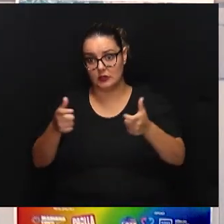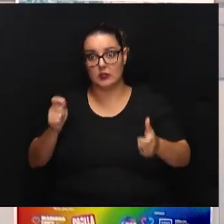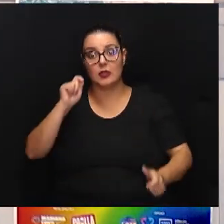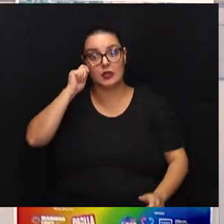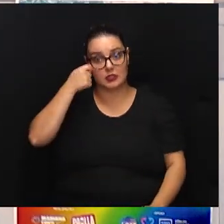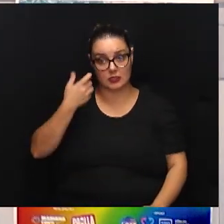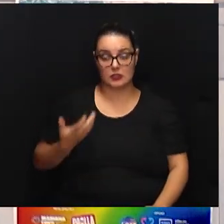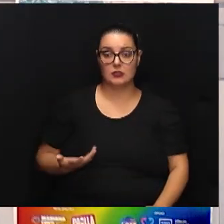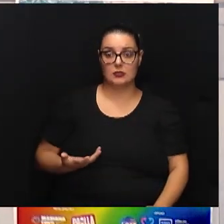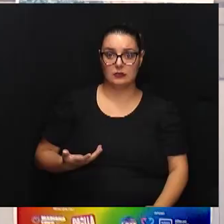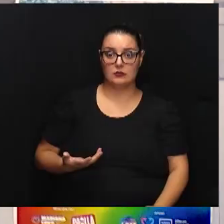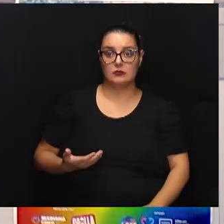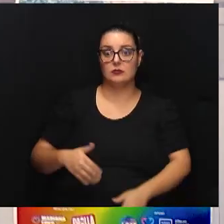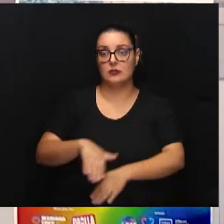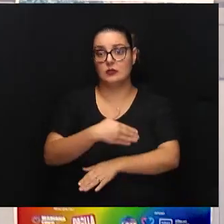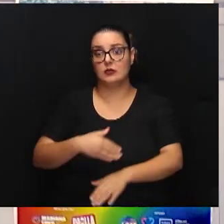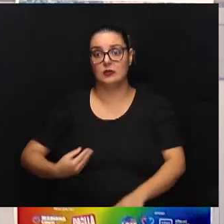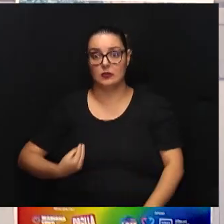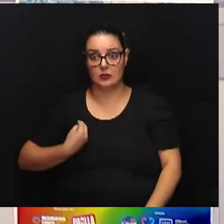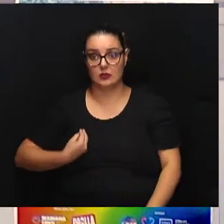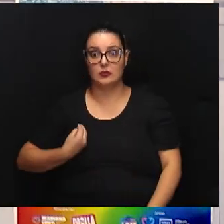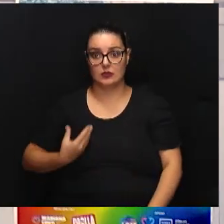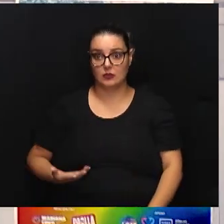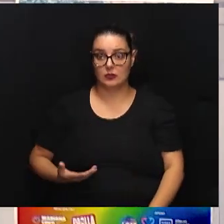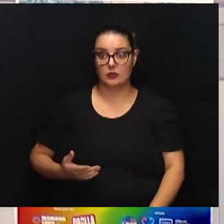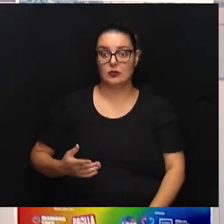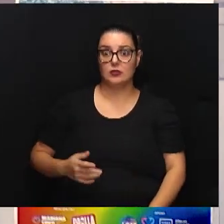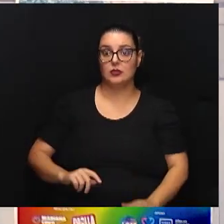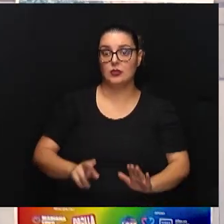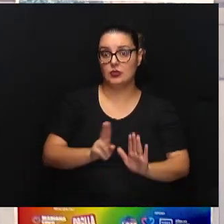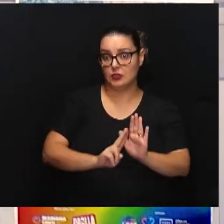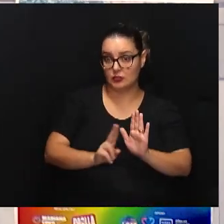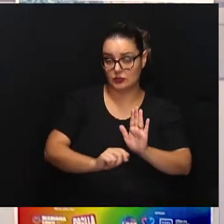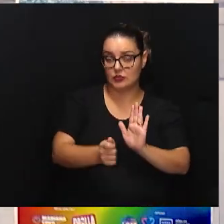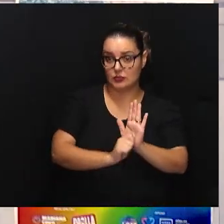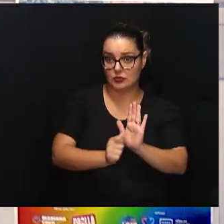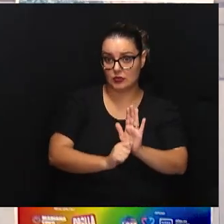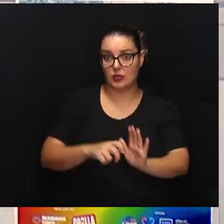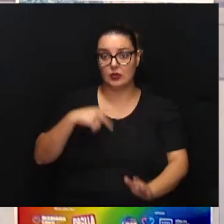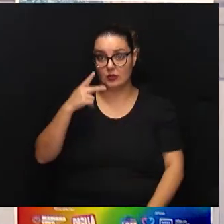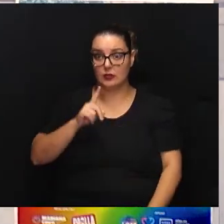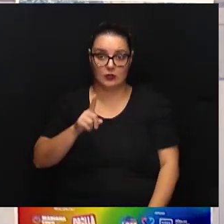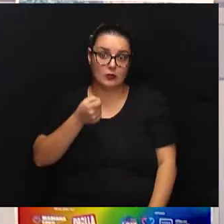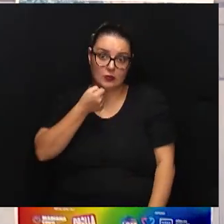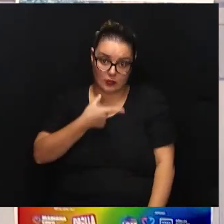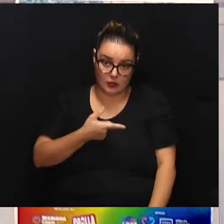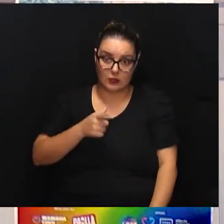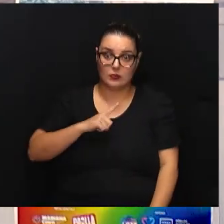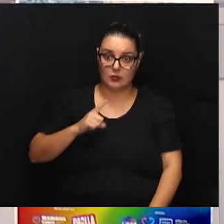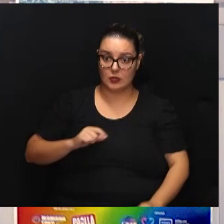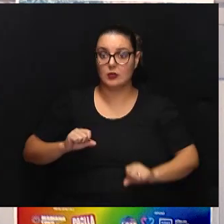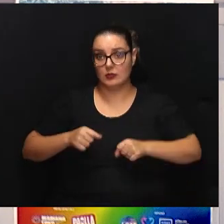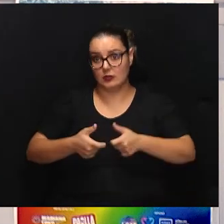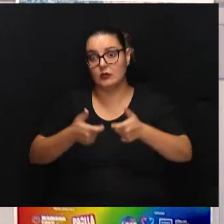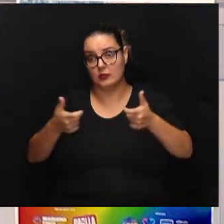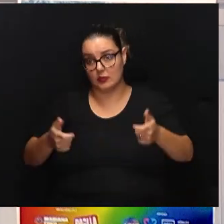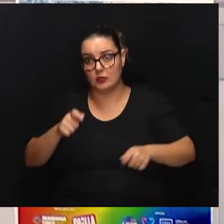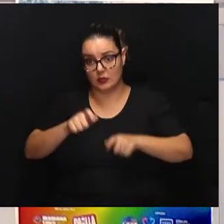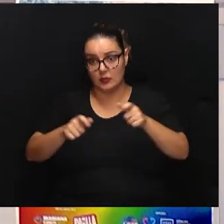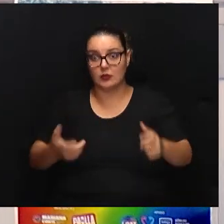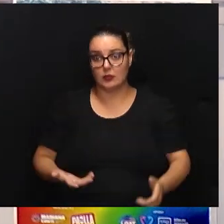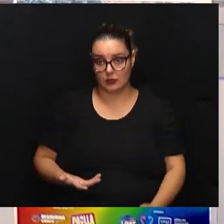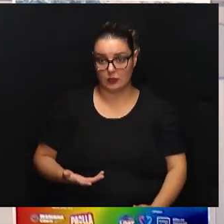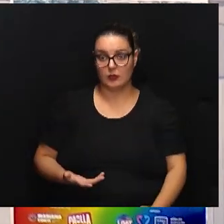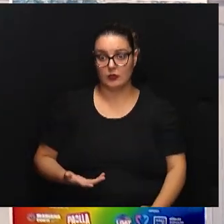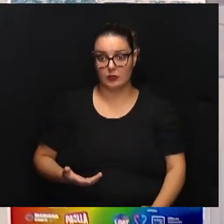a política de drogas do município, eu não vou dizer que é uma piada, porque existe um esforço muito grande de pessoas, né, do nosso campo que está lá, mas e